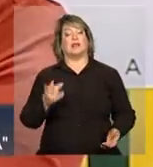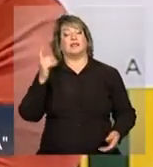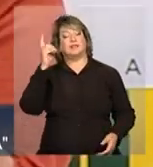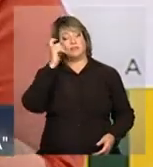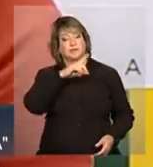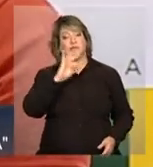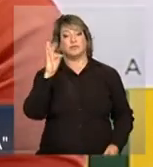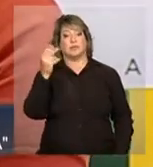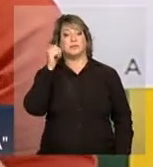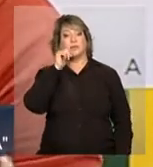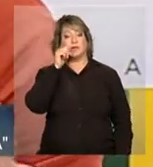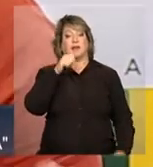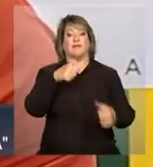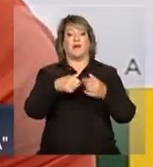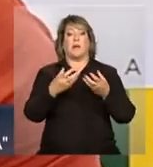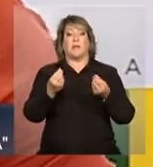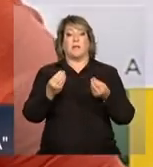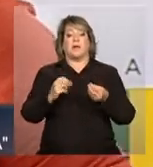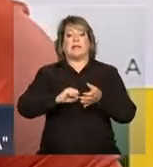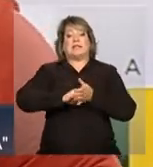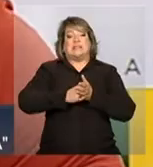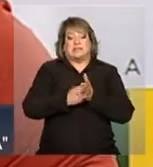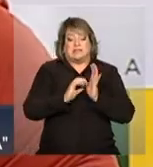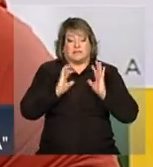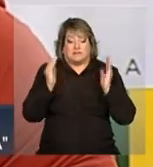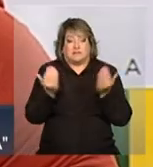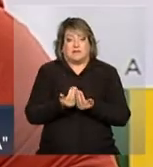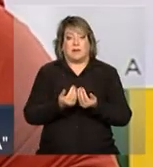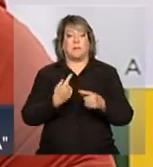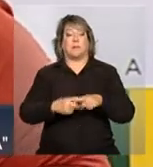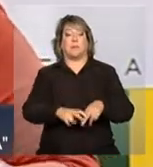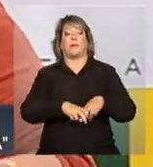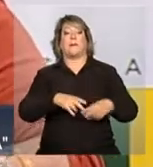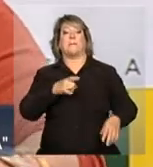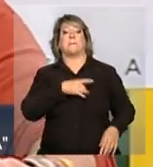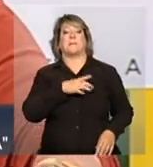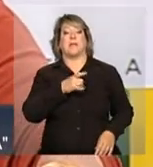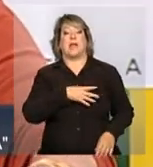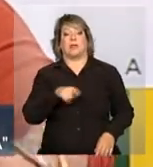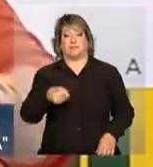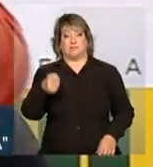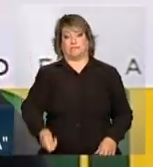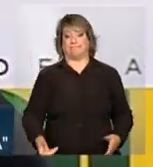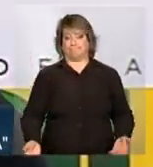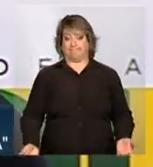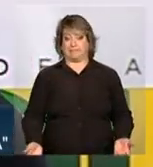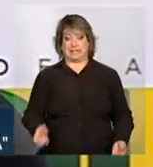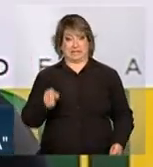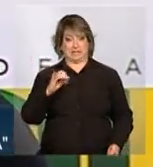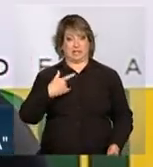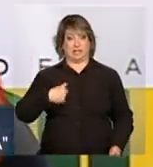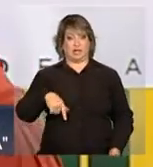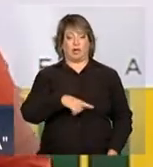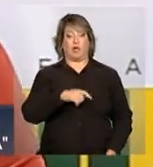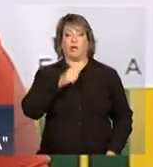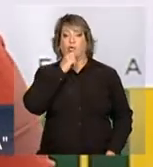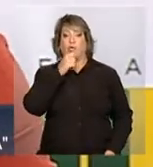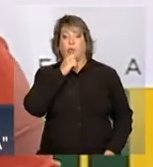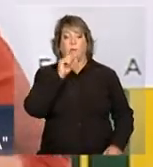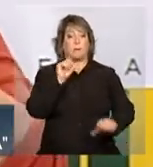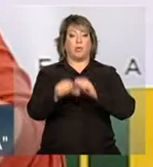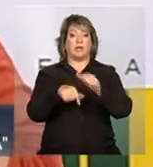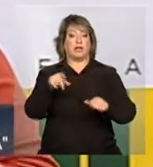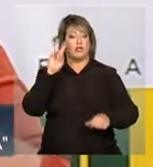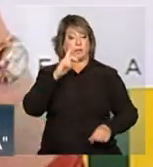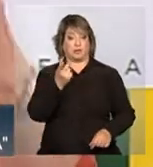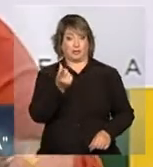todas as mulheres elas ficam muito trancadas por causa do medo que isso impõe. E se nós não mexermos com essa questão financeira, nós